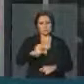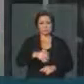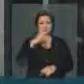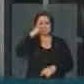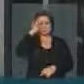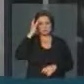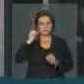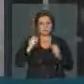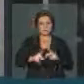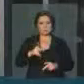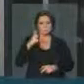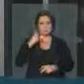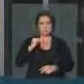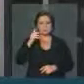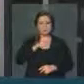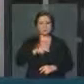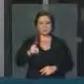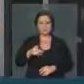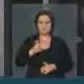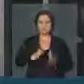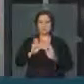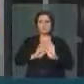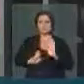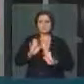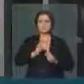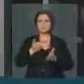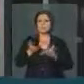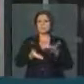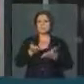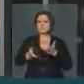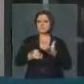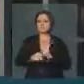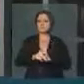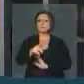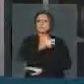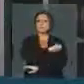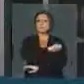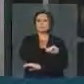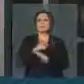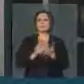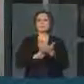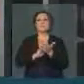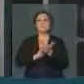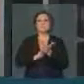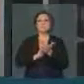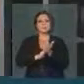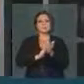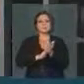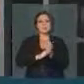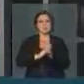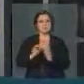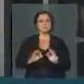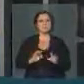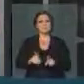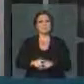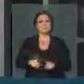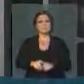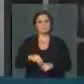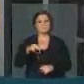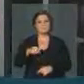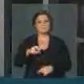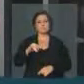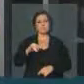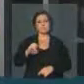humano como pais professores cuidadores e os próprios alunos parabenizo a Ana M Aurora e